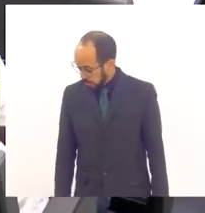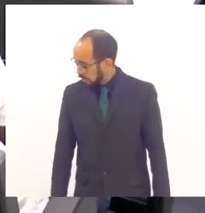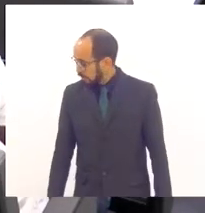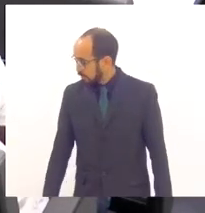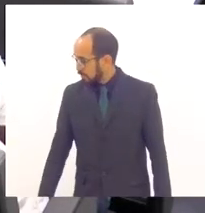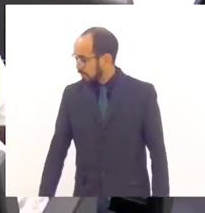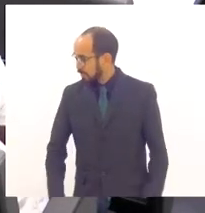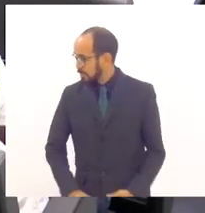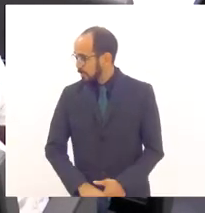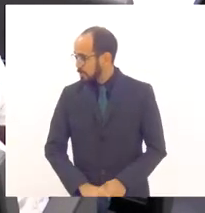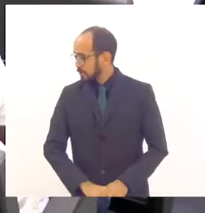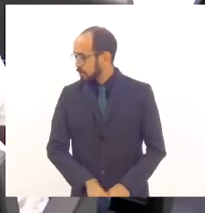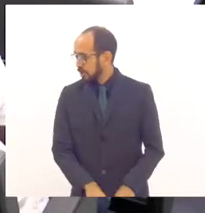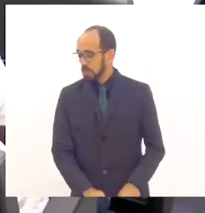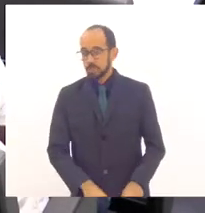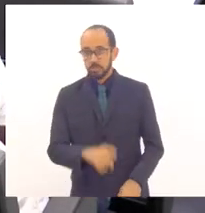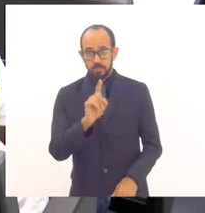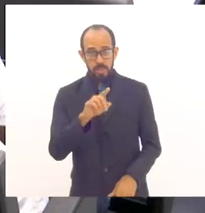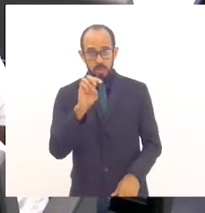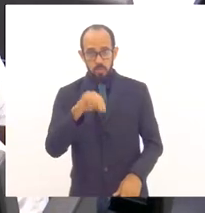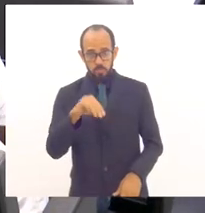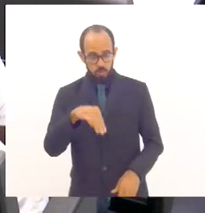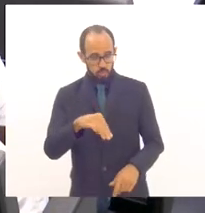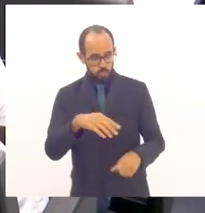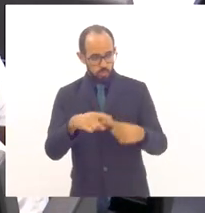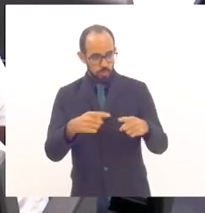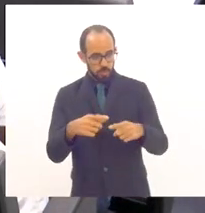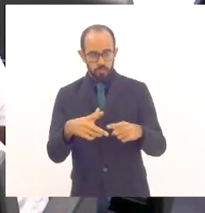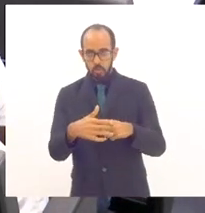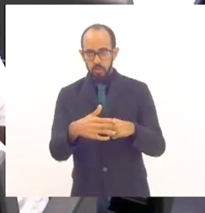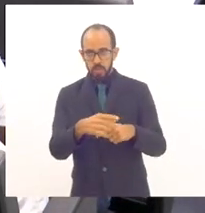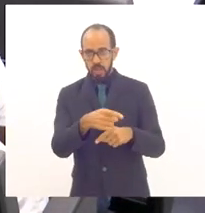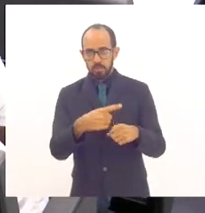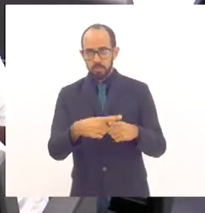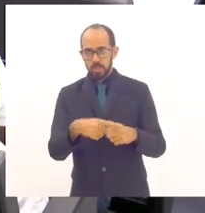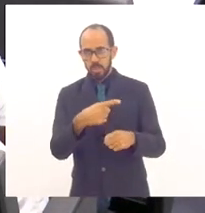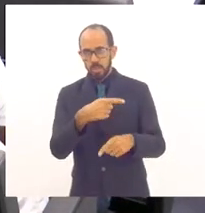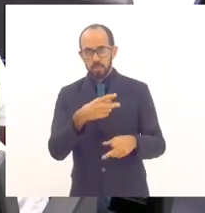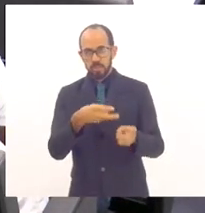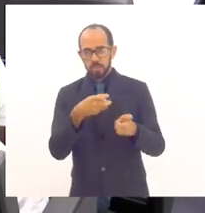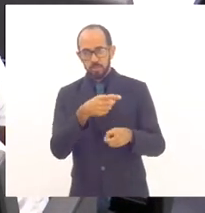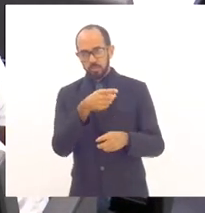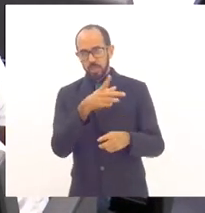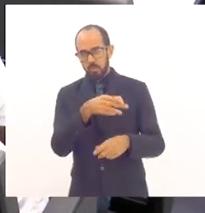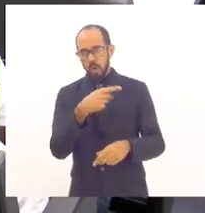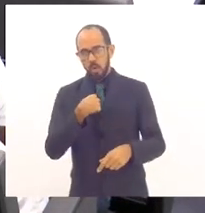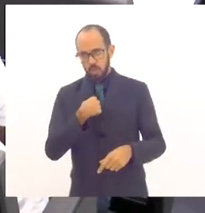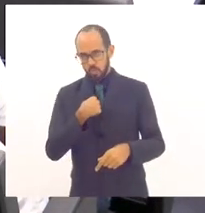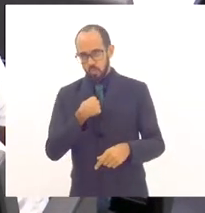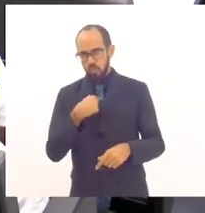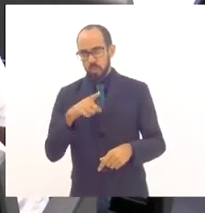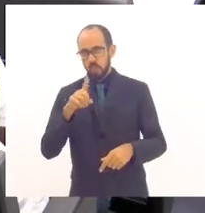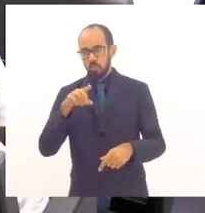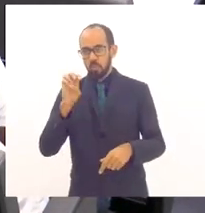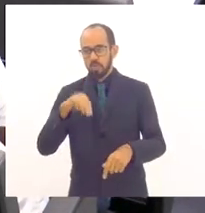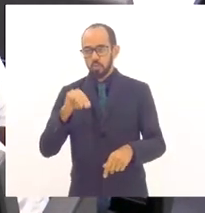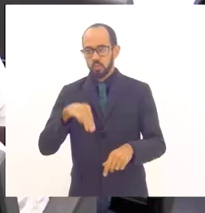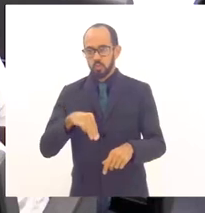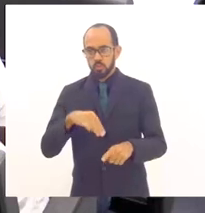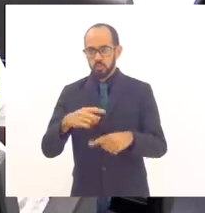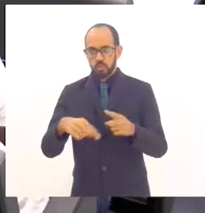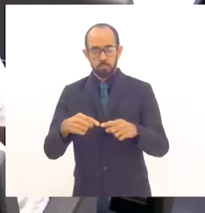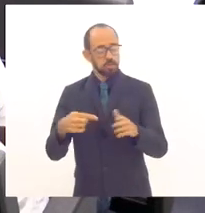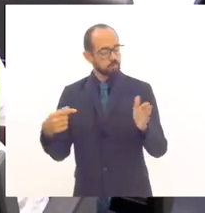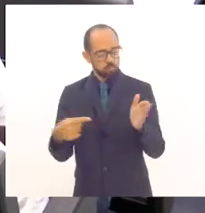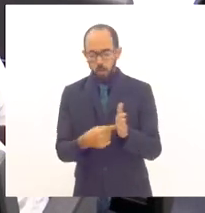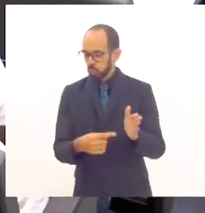Eu vou lhe dar um minuto e vou cortar depois, porque eu já vi que você é que nem eu, gosta de falar. Então, vou lhe dar um minuto e